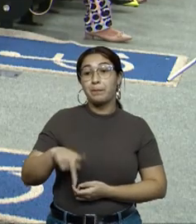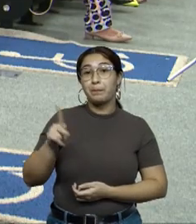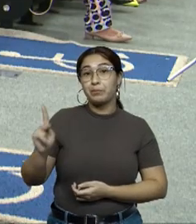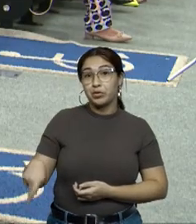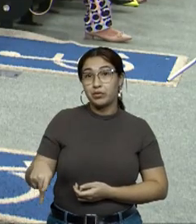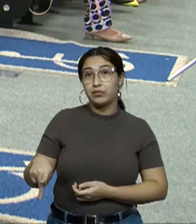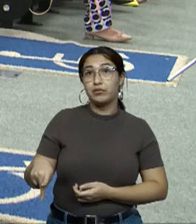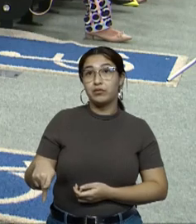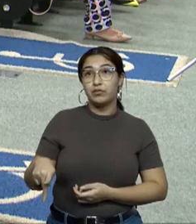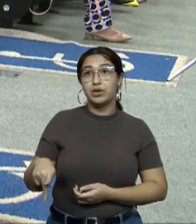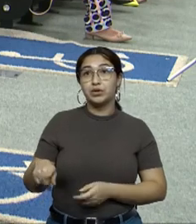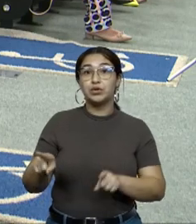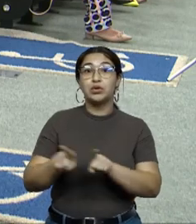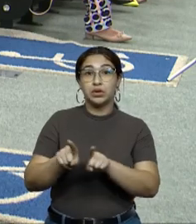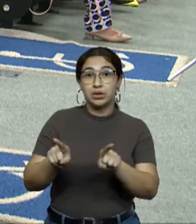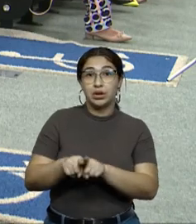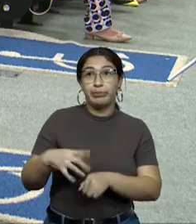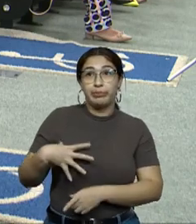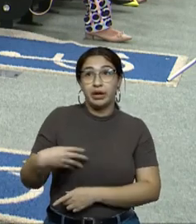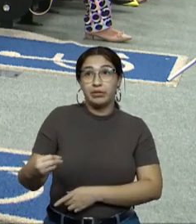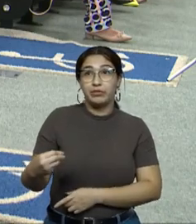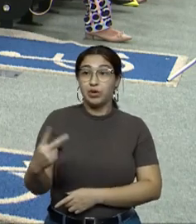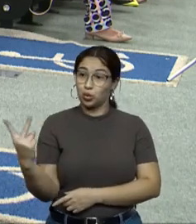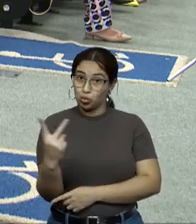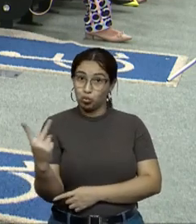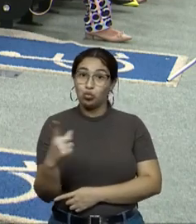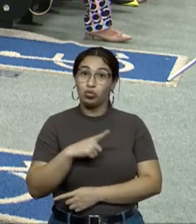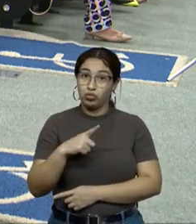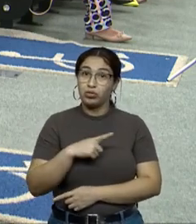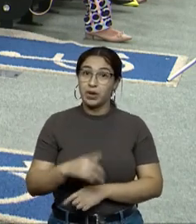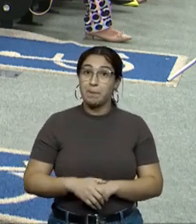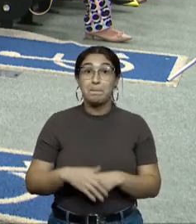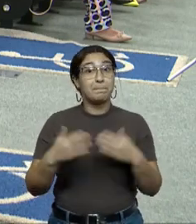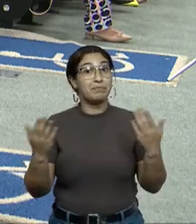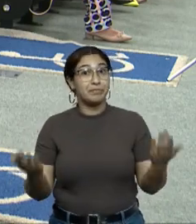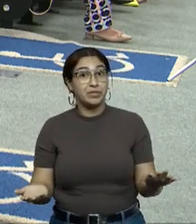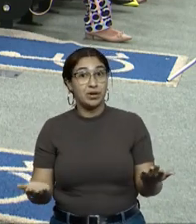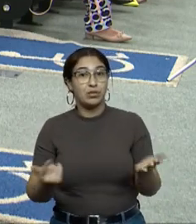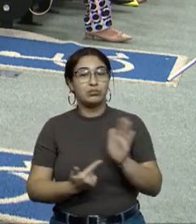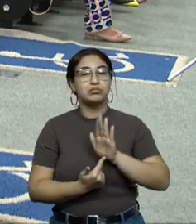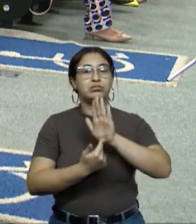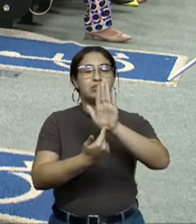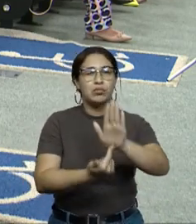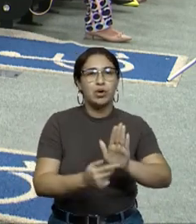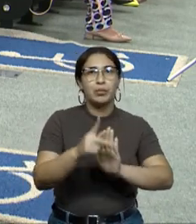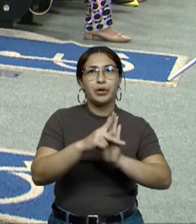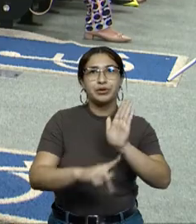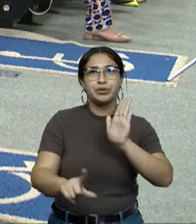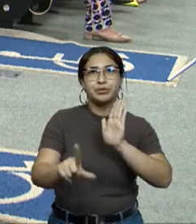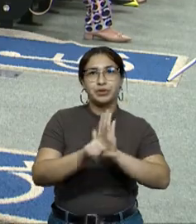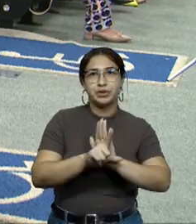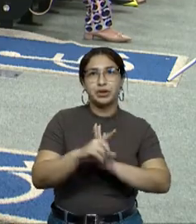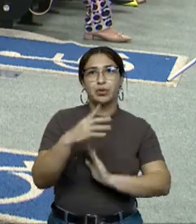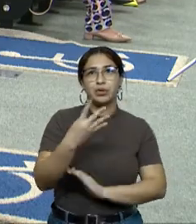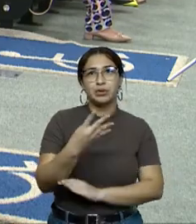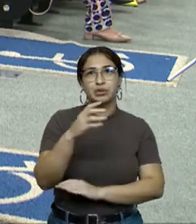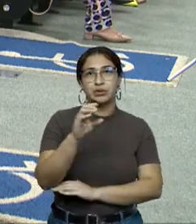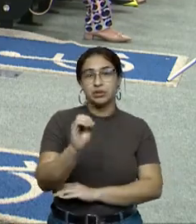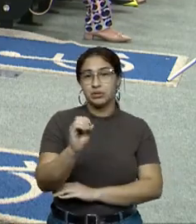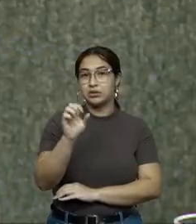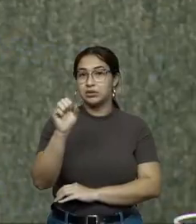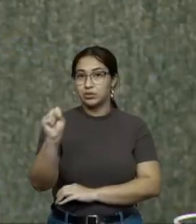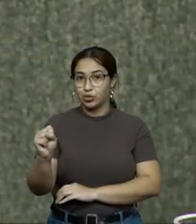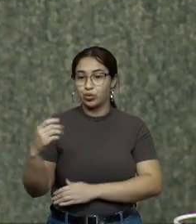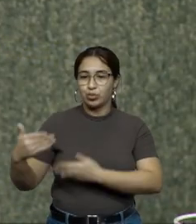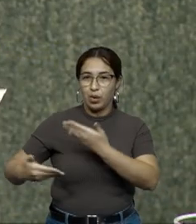efetivo também tem filhos ambos têm né então nós apresentamos um projeto de lei que é o 408 que está tramitando